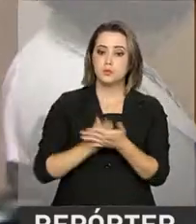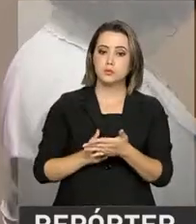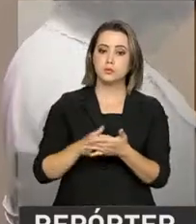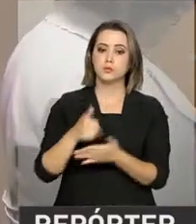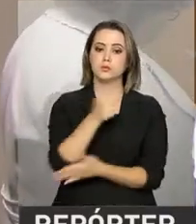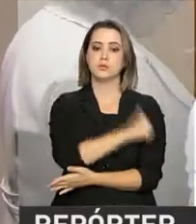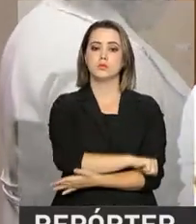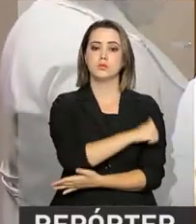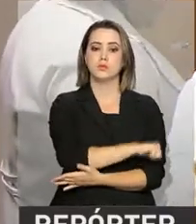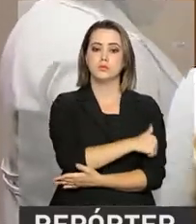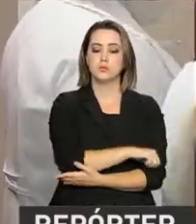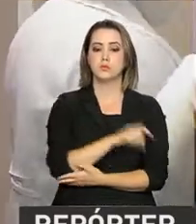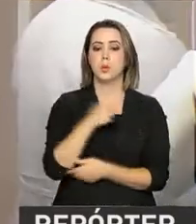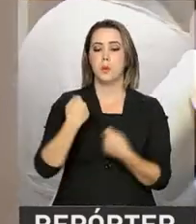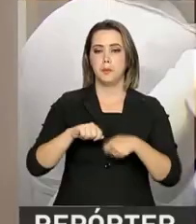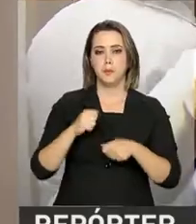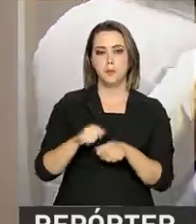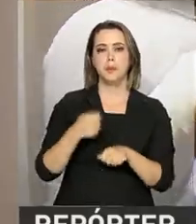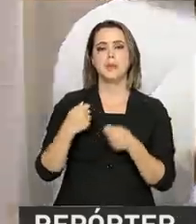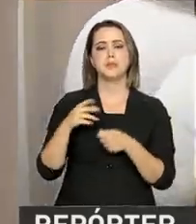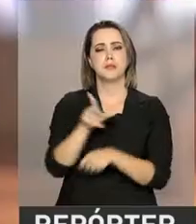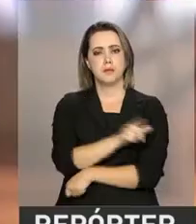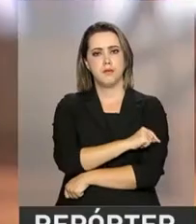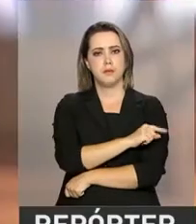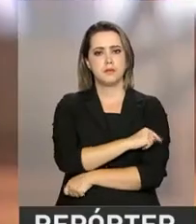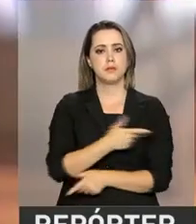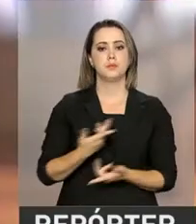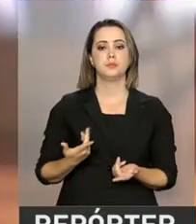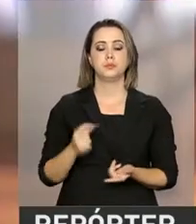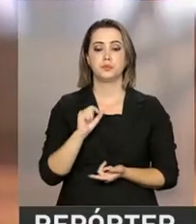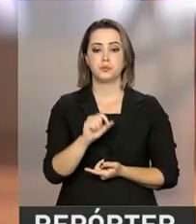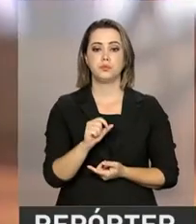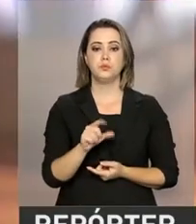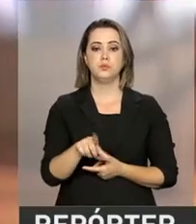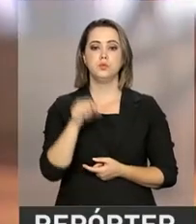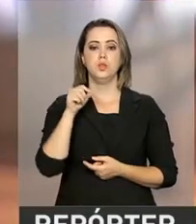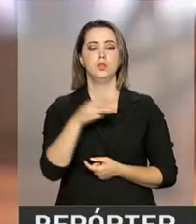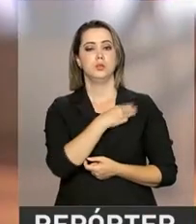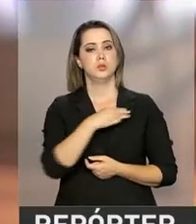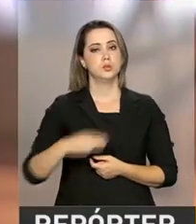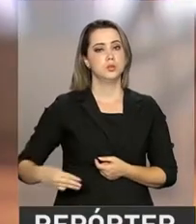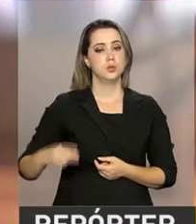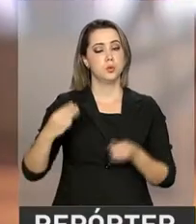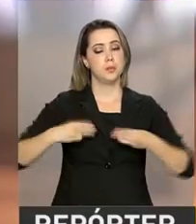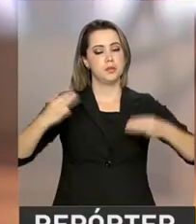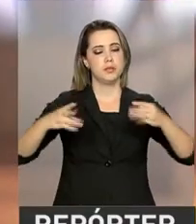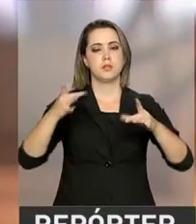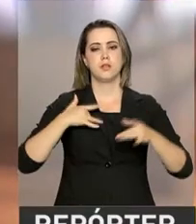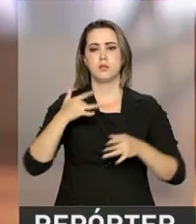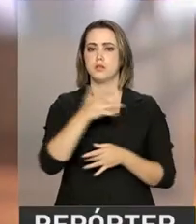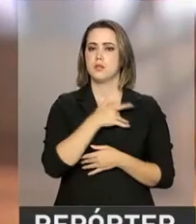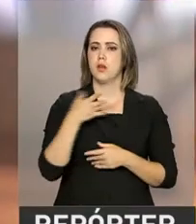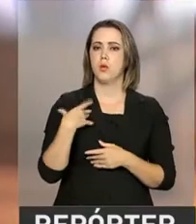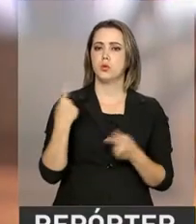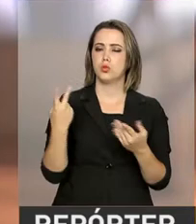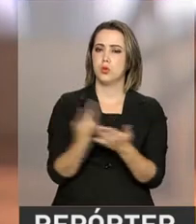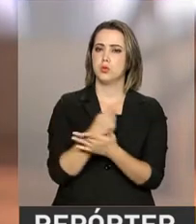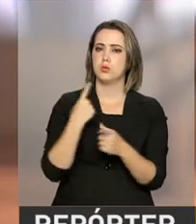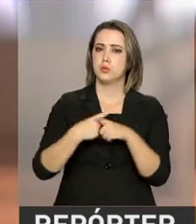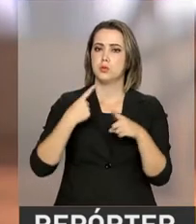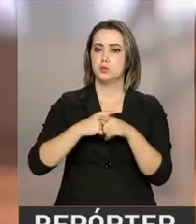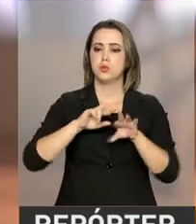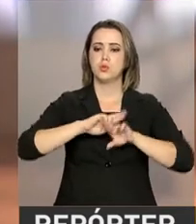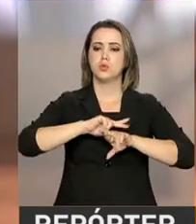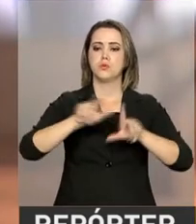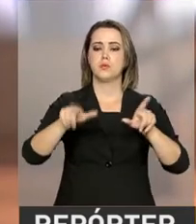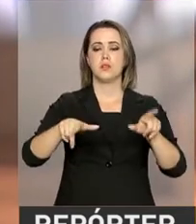é área com recomendação temporária da vacina. A decisão do Ministério da Saúde foi tomada por causa do aumento no número de